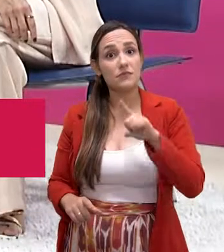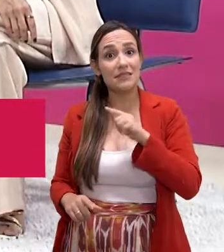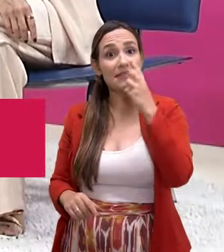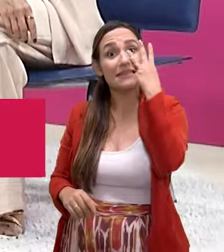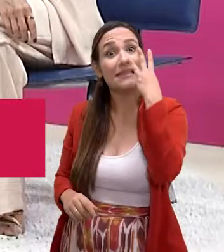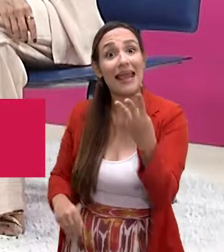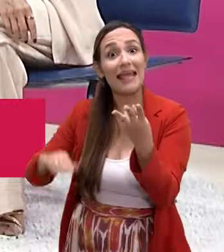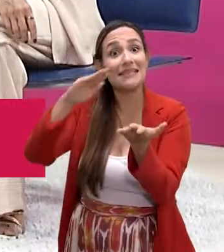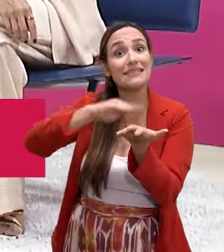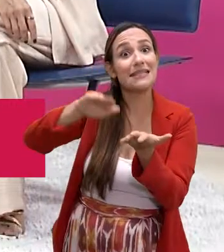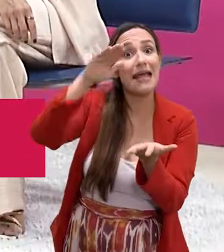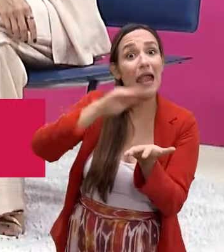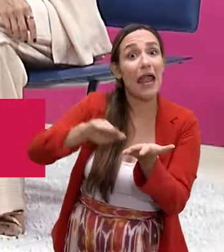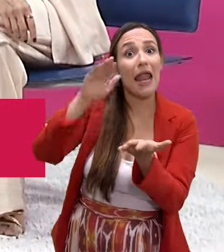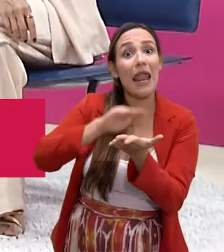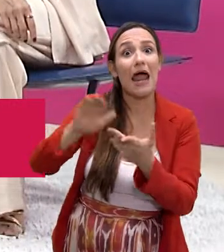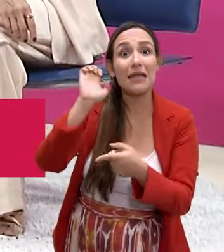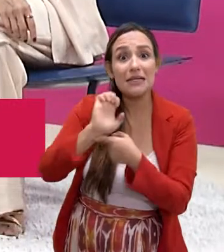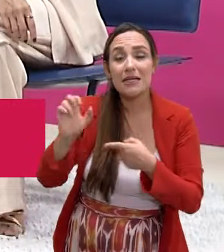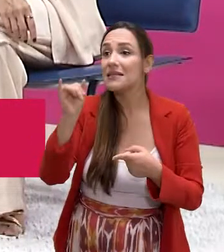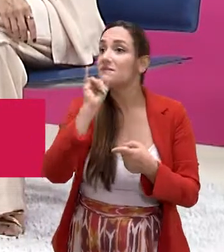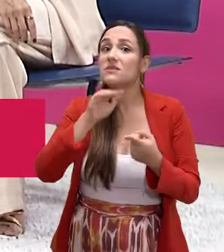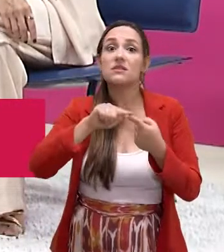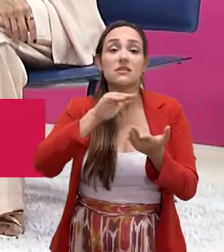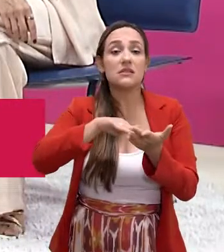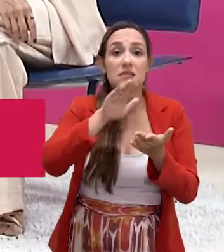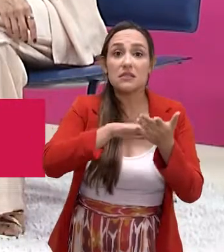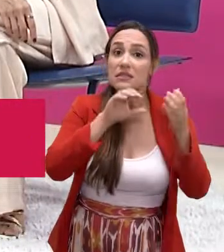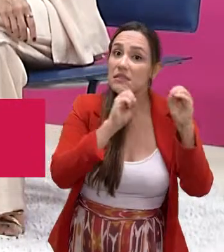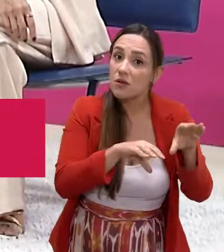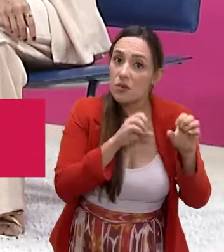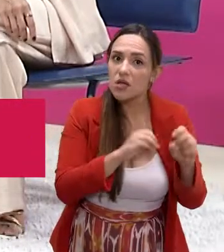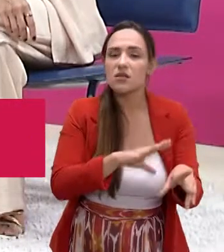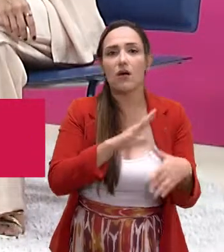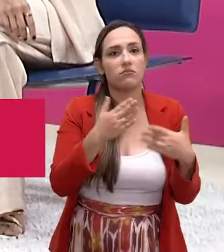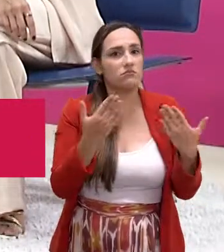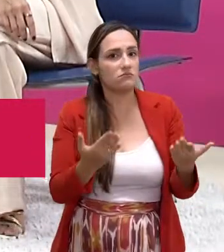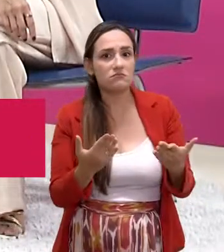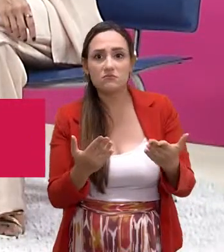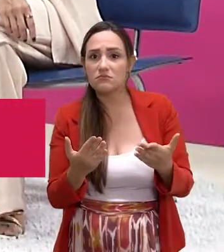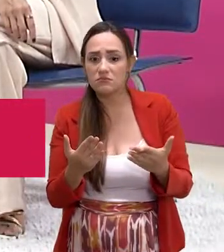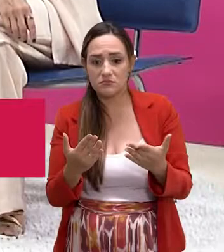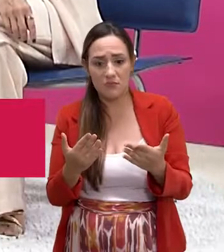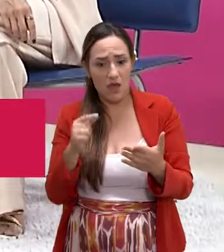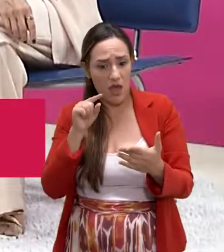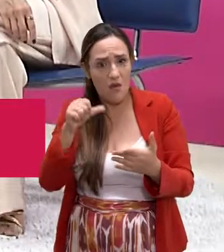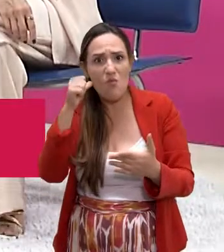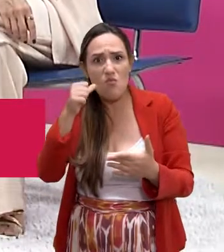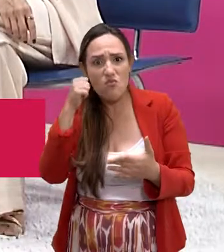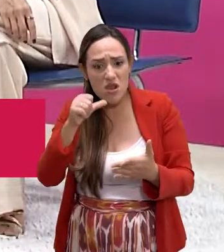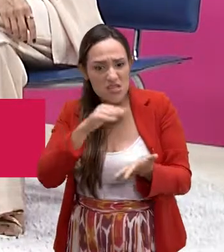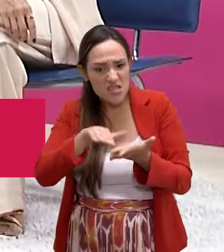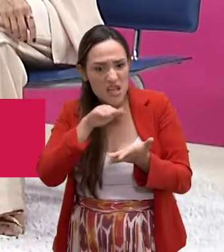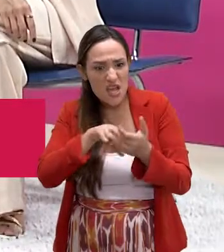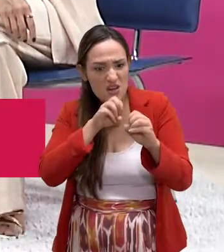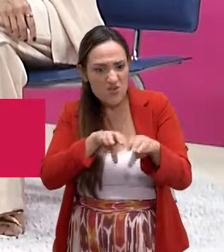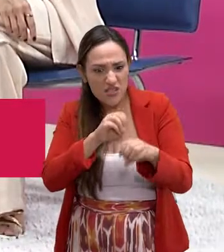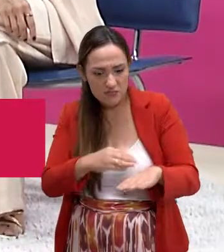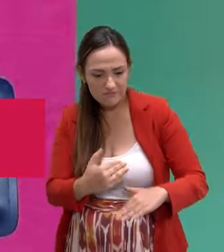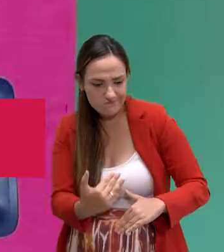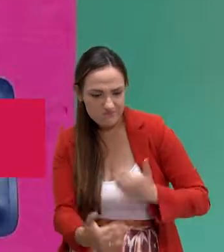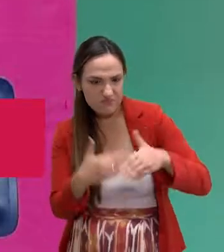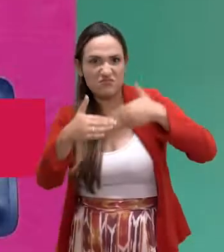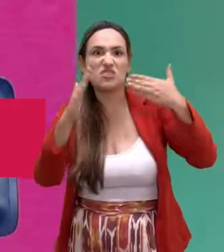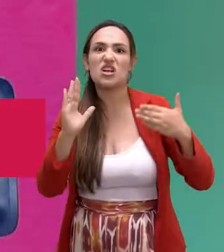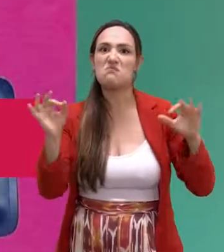secretárias de Estado à frente de grandes secretarias, como a Secretaria de Educação do Estado, que desenvolve as nossas crianças para o futuro da nossa sociedade.